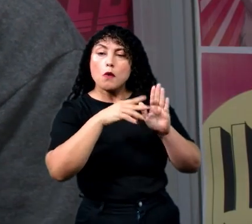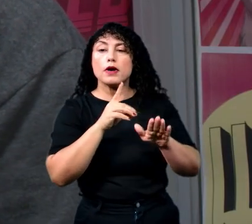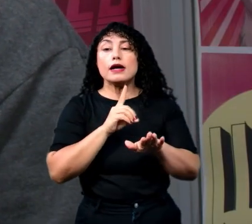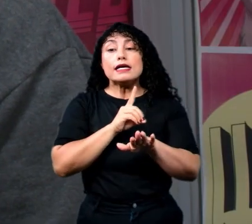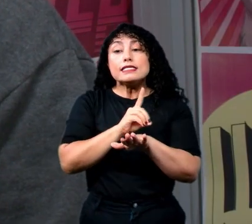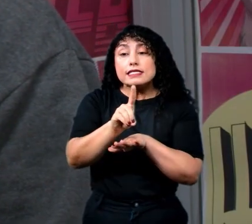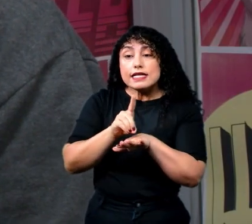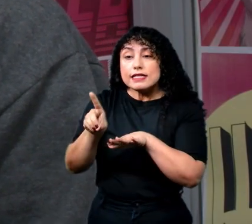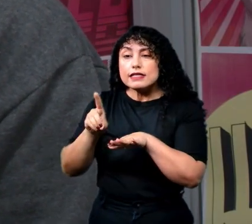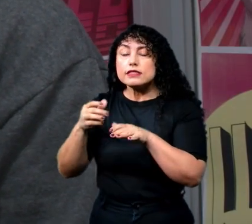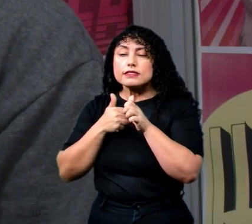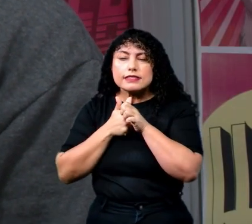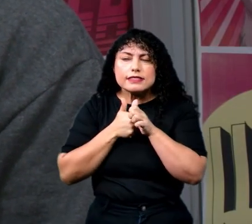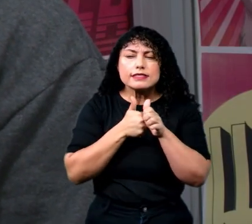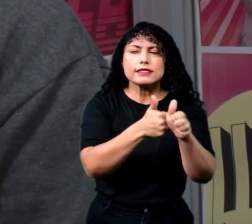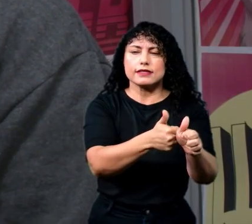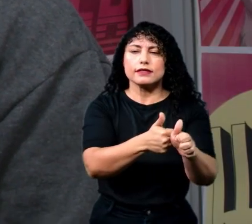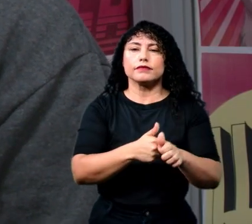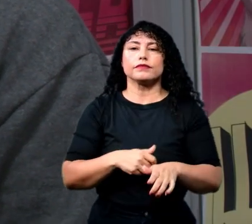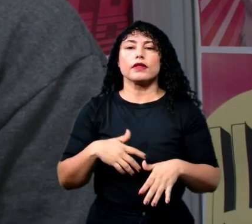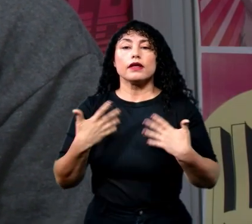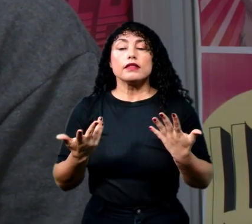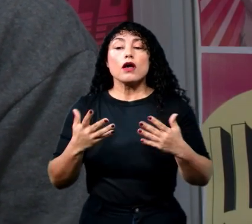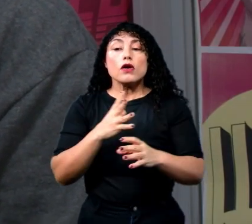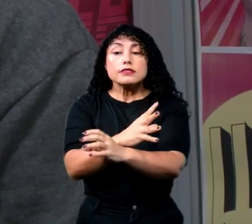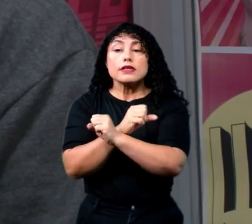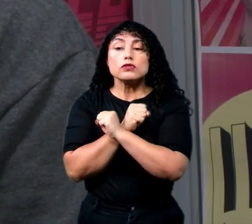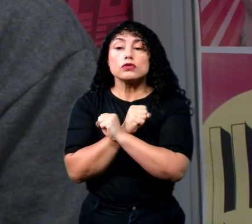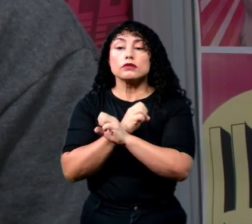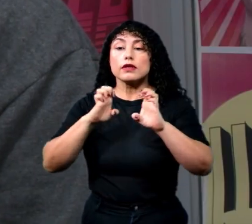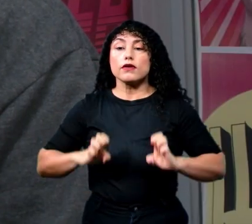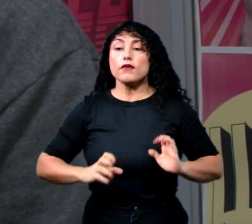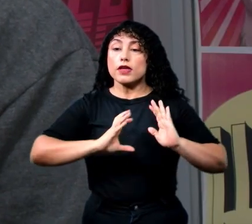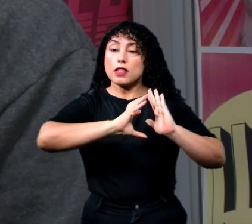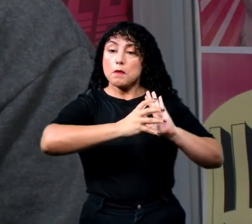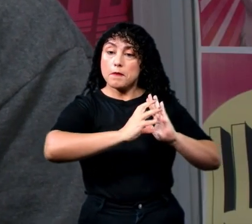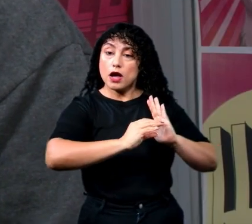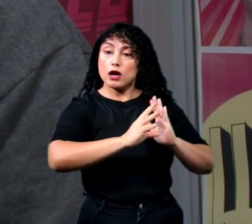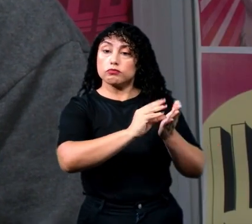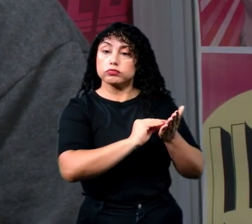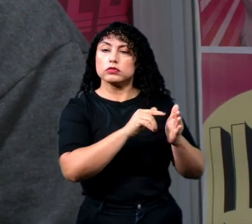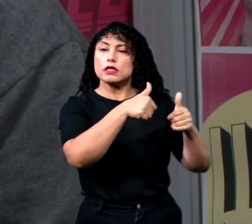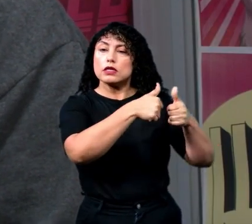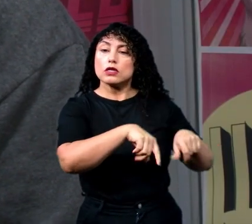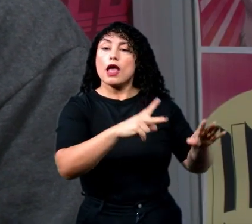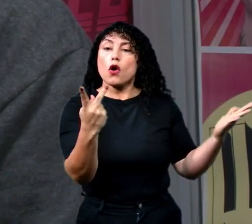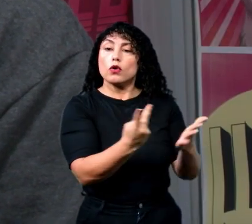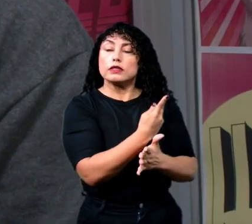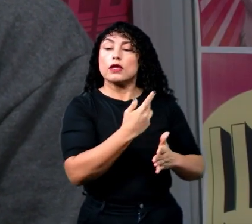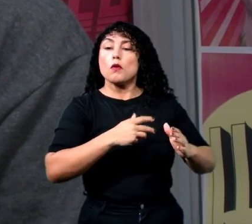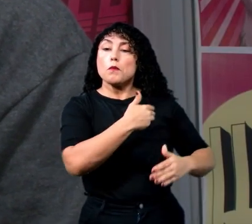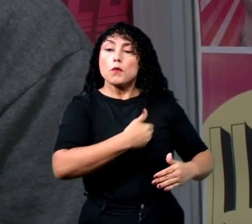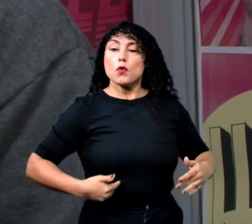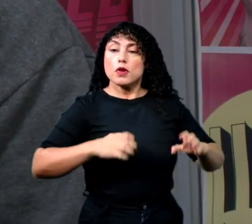tem que seguir. Tá? E aí, essa censura ética fica nesse banco de sanções da Comissão de Ética Pública